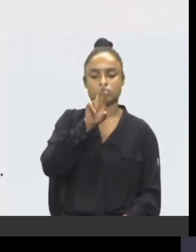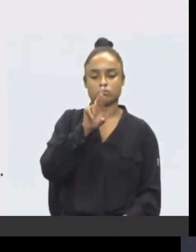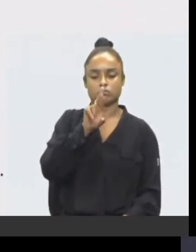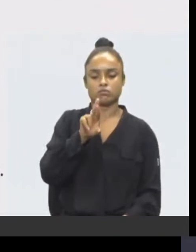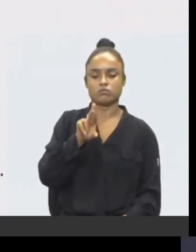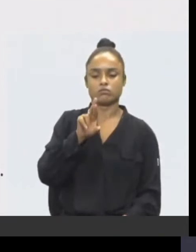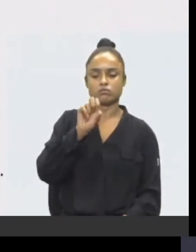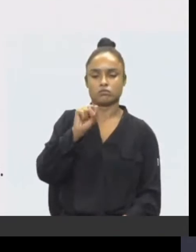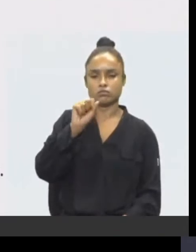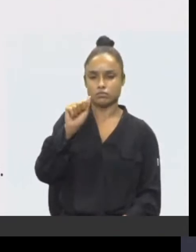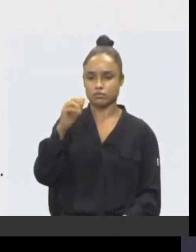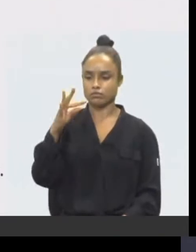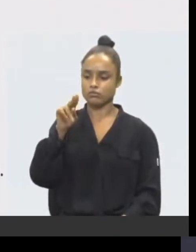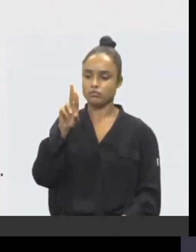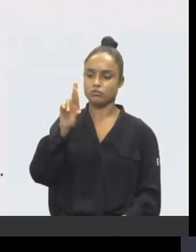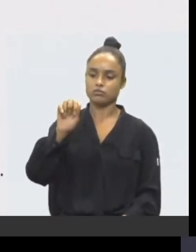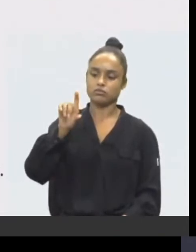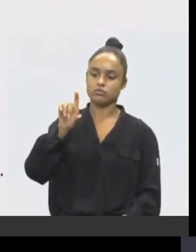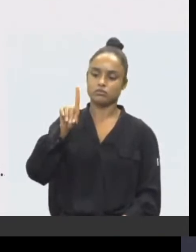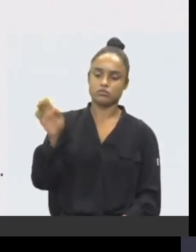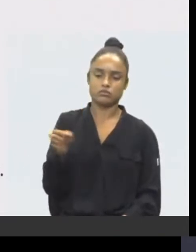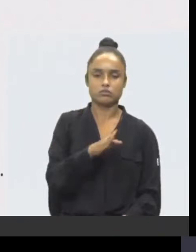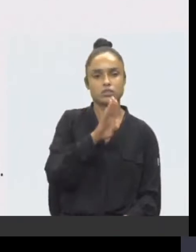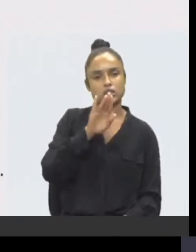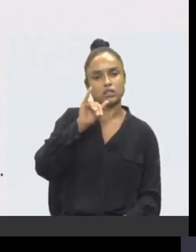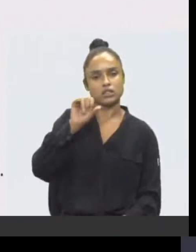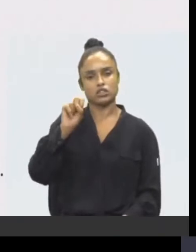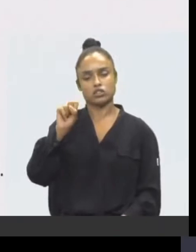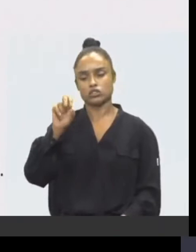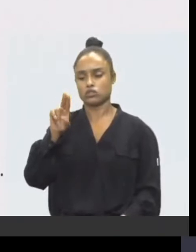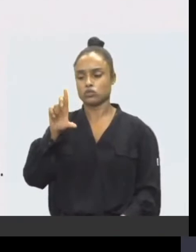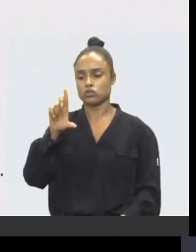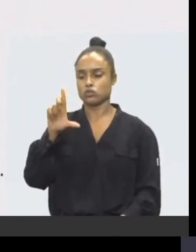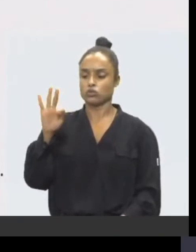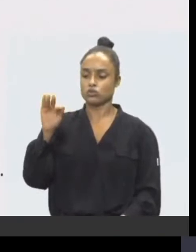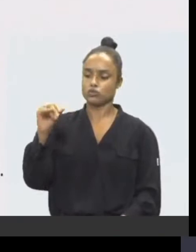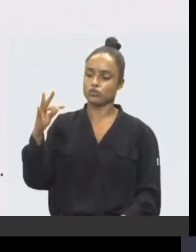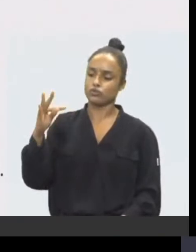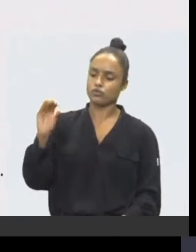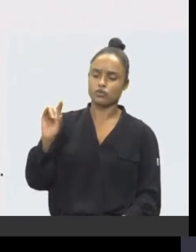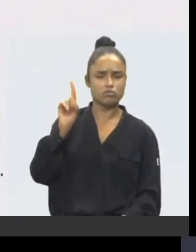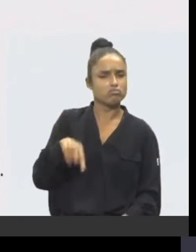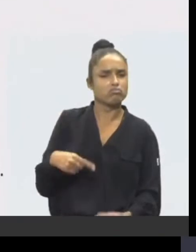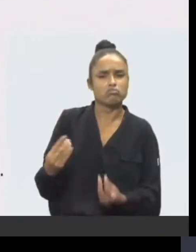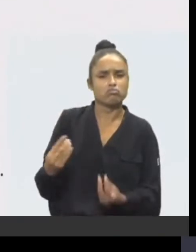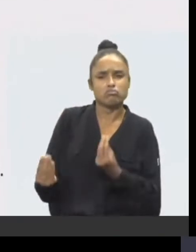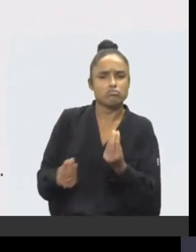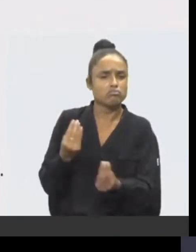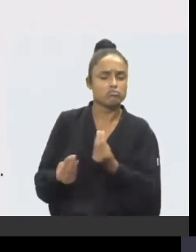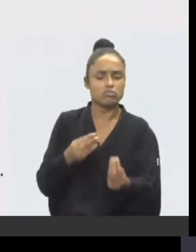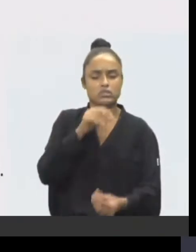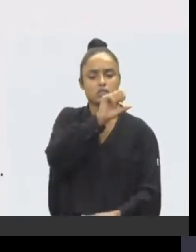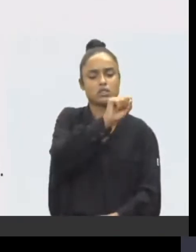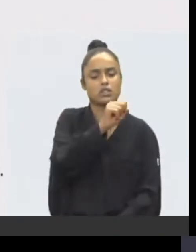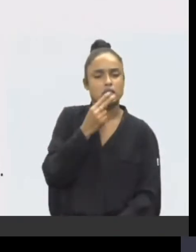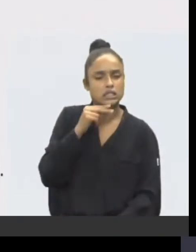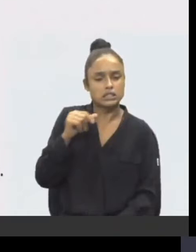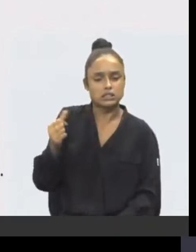preparar então uma solução saturada de bisulfito. Para a gente preparar uma solução saturada, nós precisamos saber qual que é a solubilidade